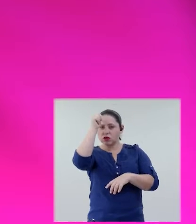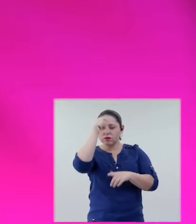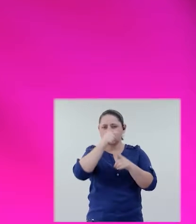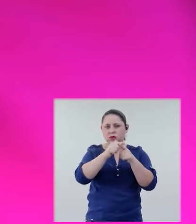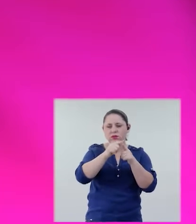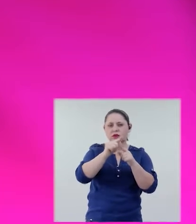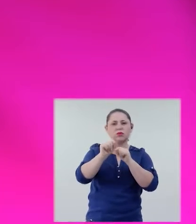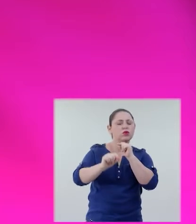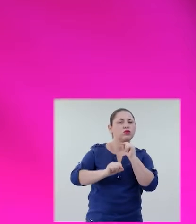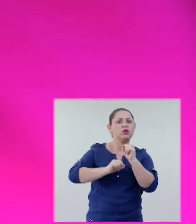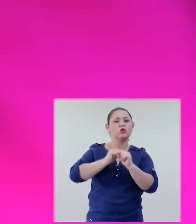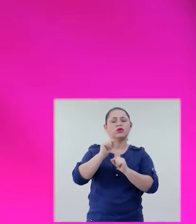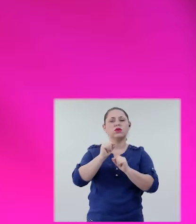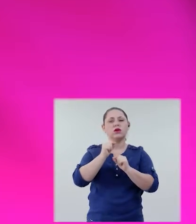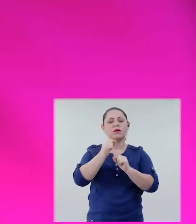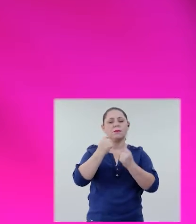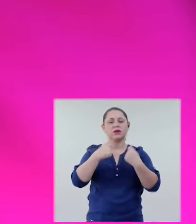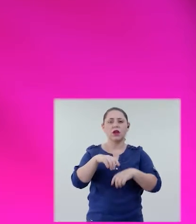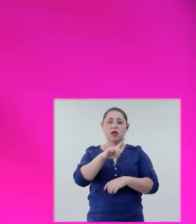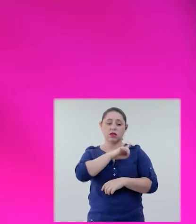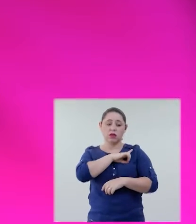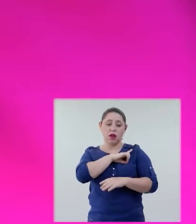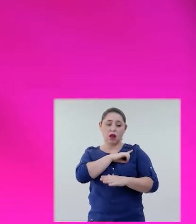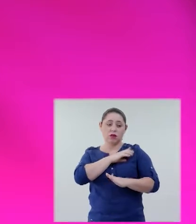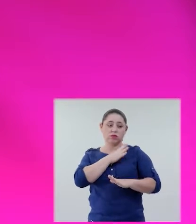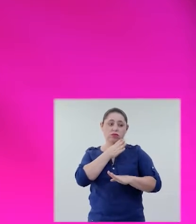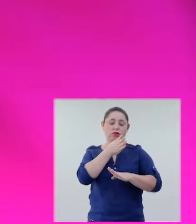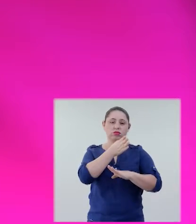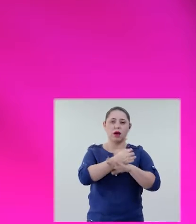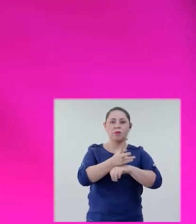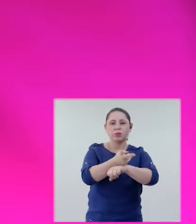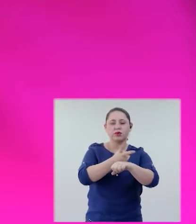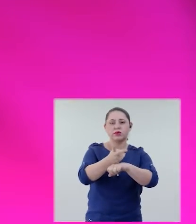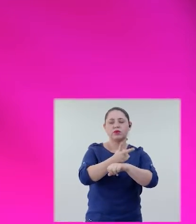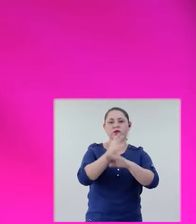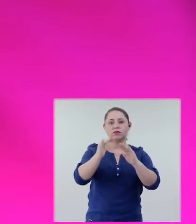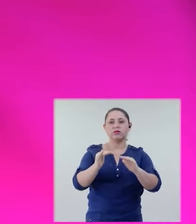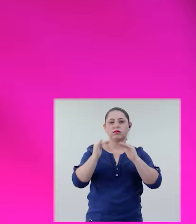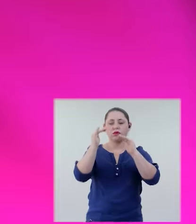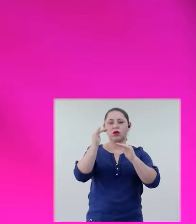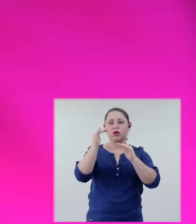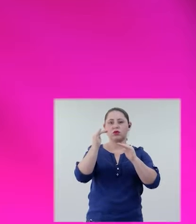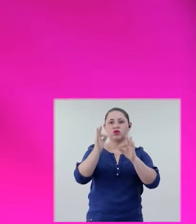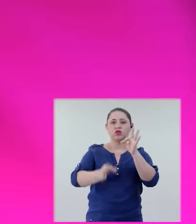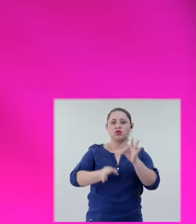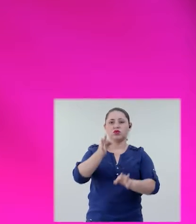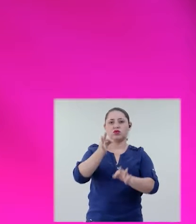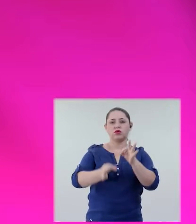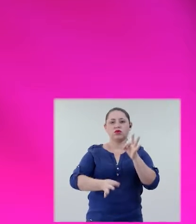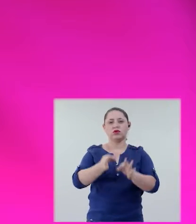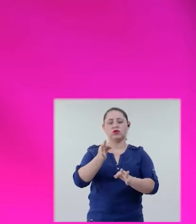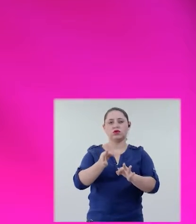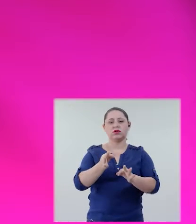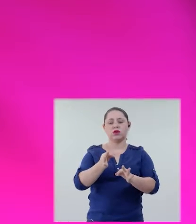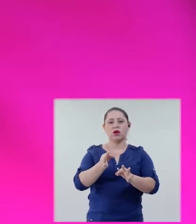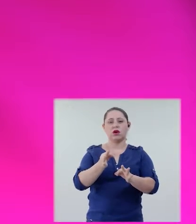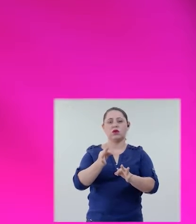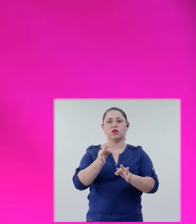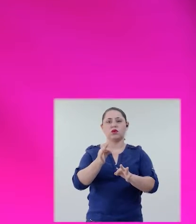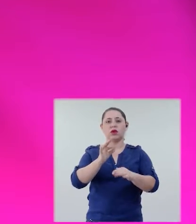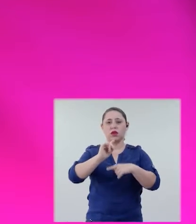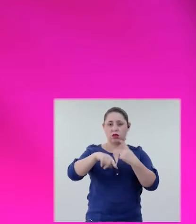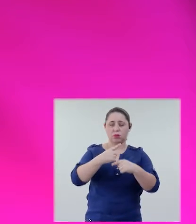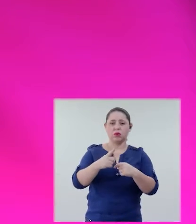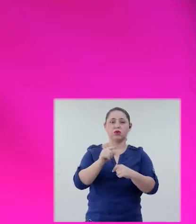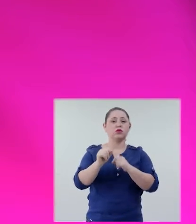tomar essa atitude, de precisar ir numa delegacia, buscar uma autoridade policial, buscar uma autoridade judicial,